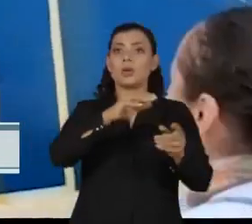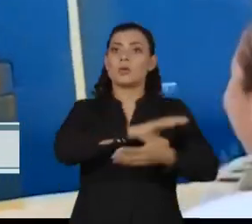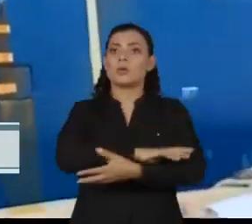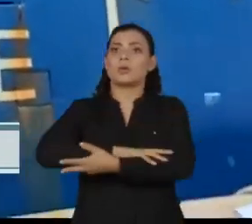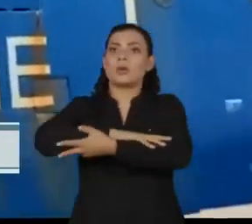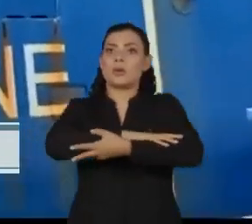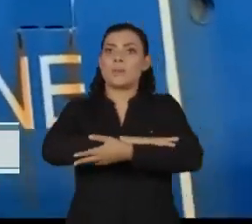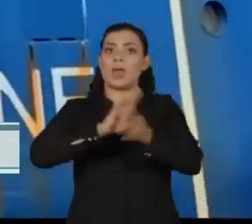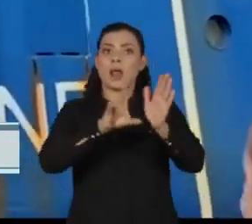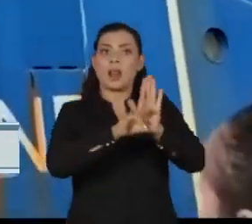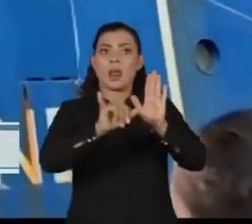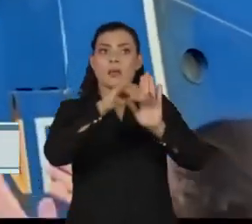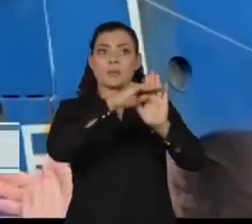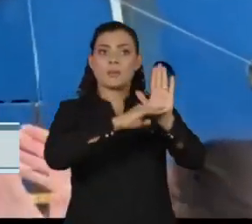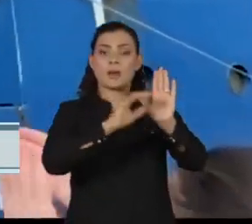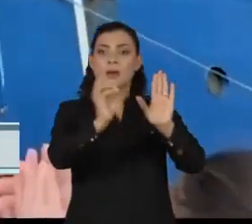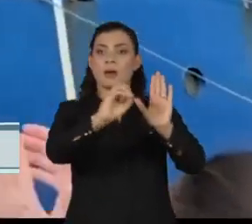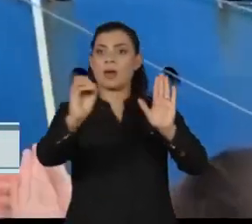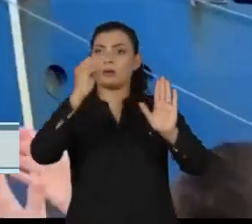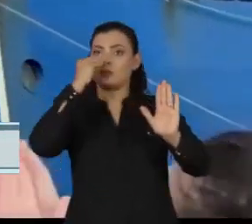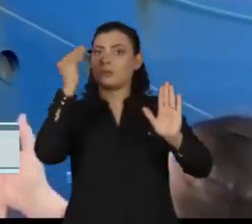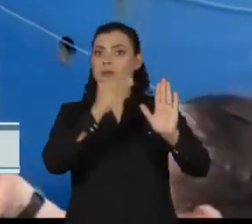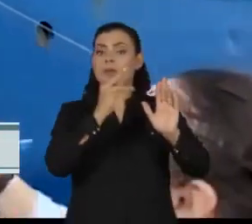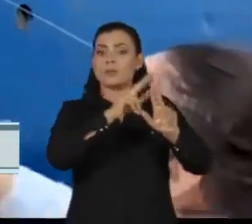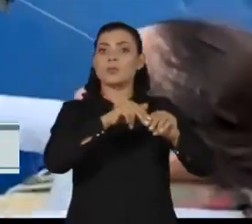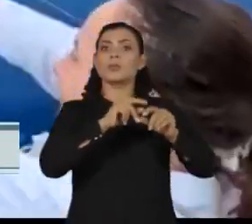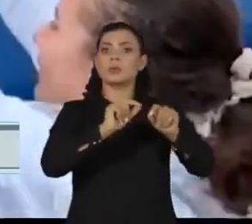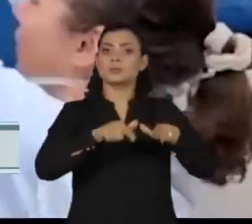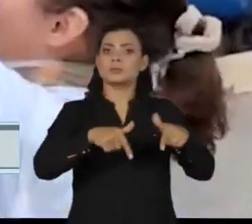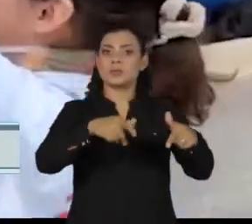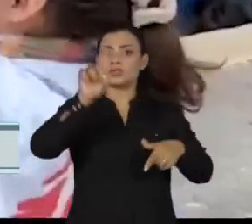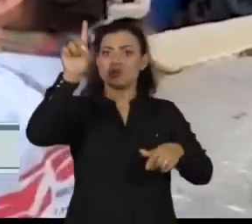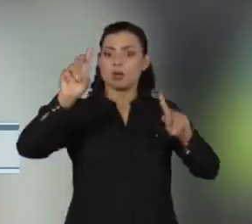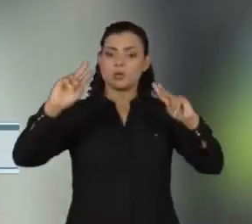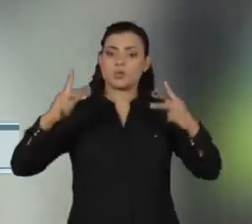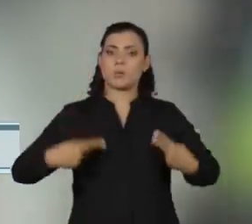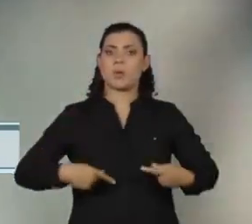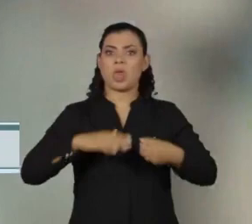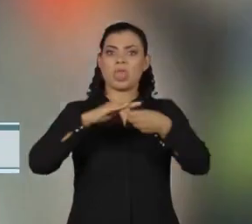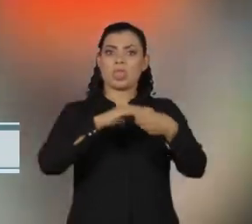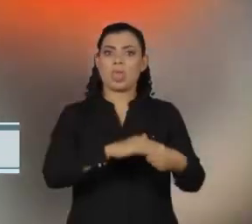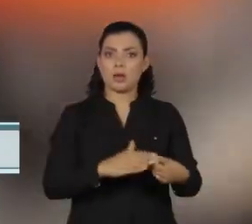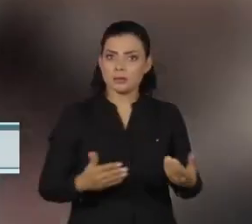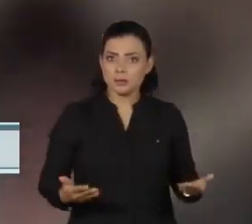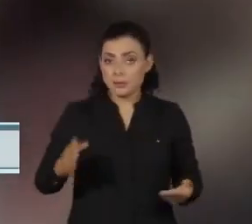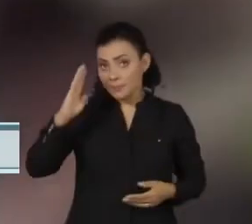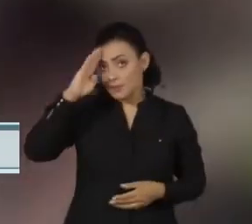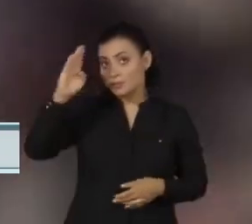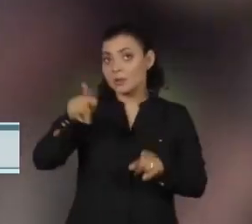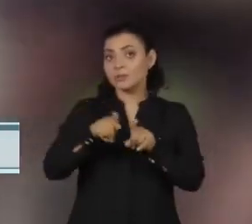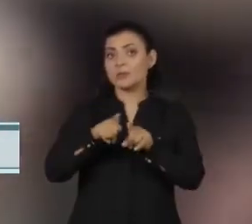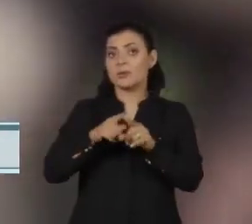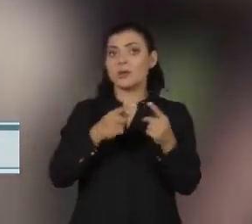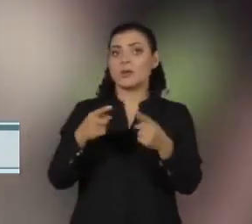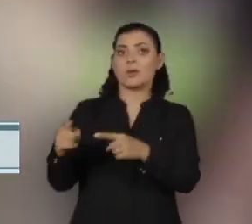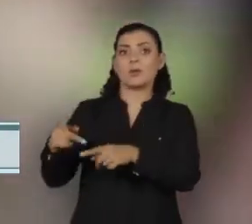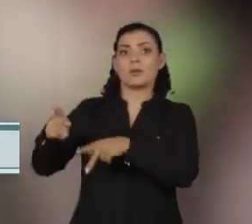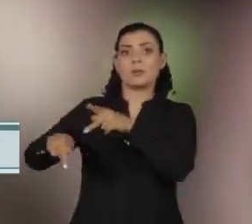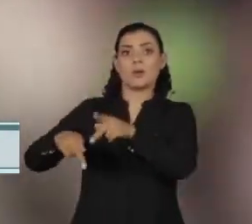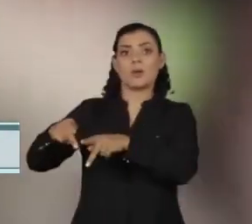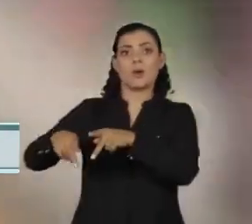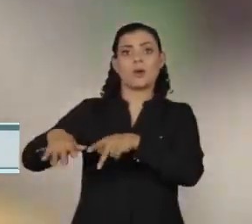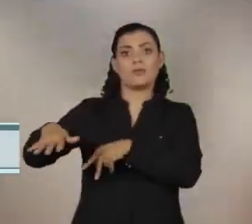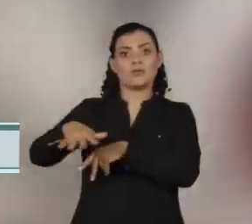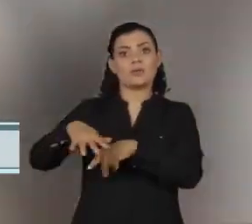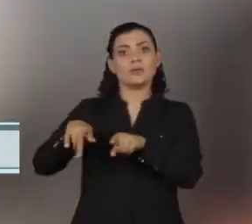leis internacionais para o refúgio se tornando cúmplice de abusos dos Direitos Humanos principalmente contra a população de parte da